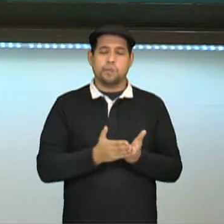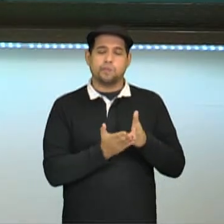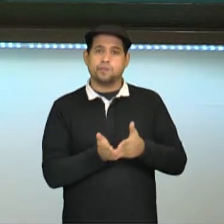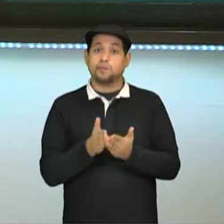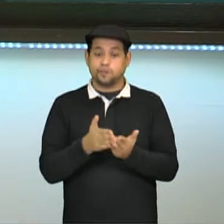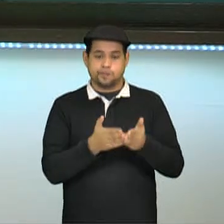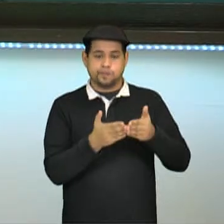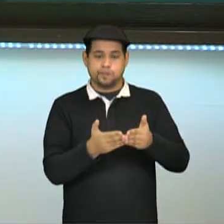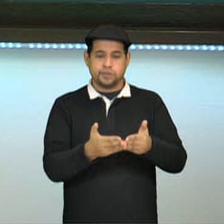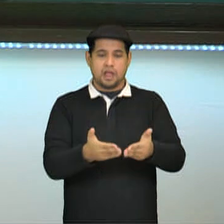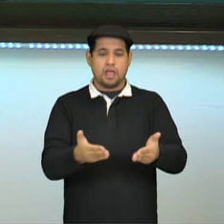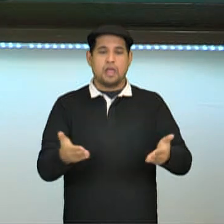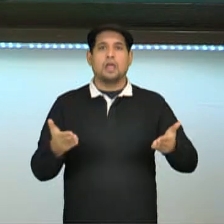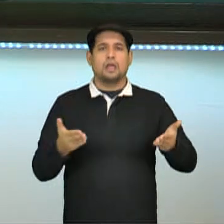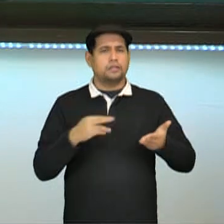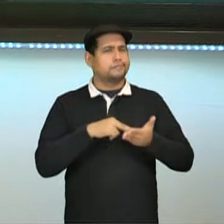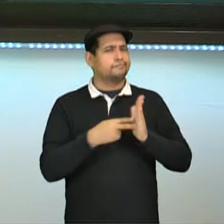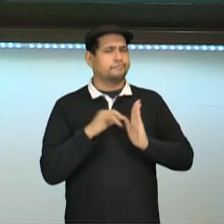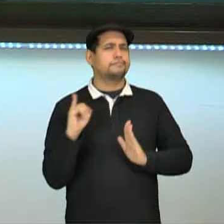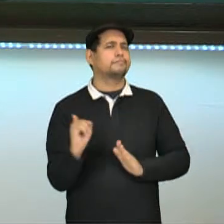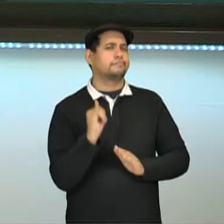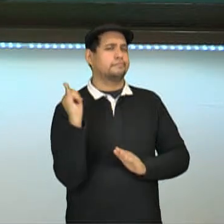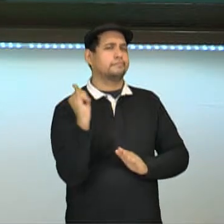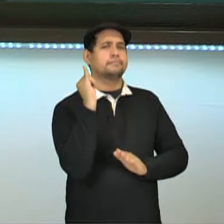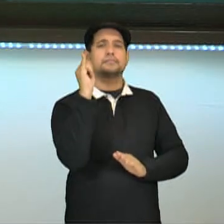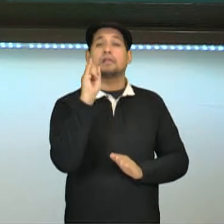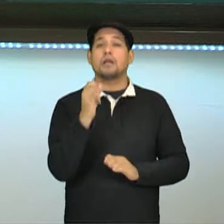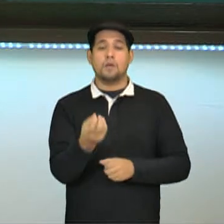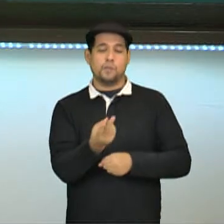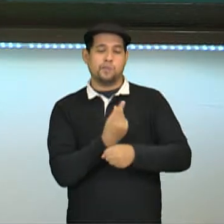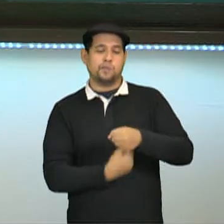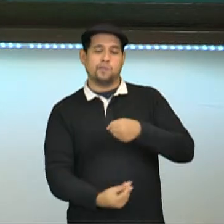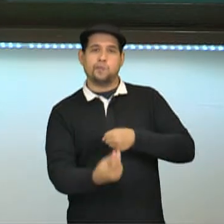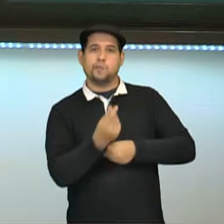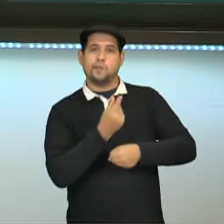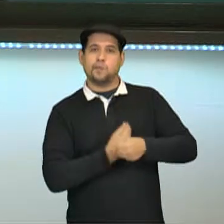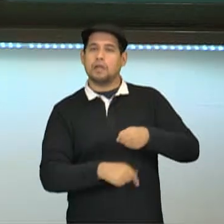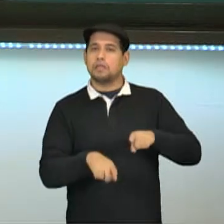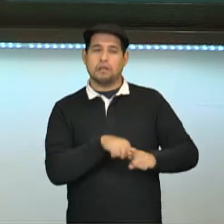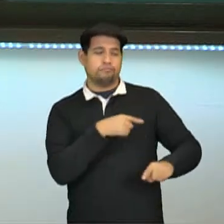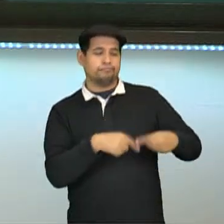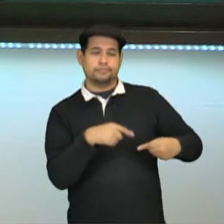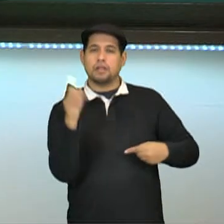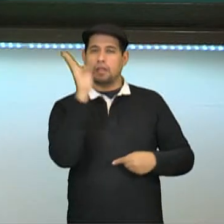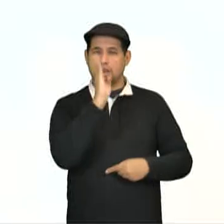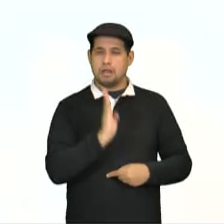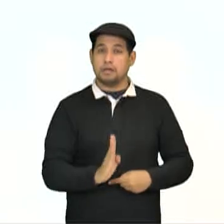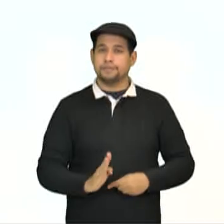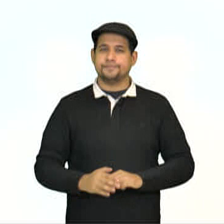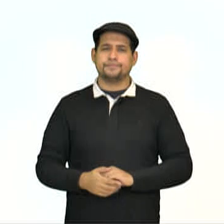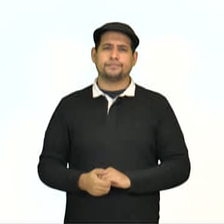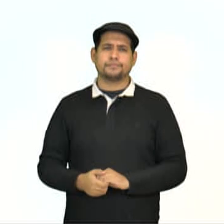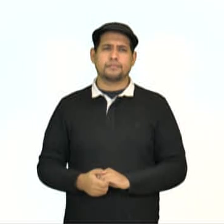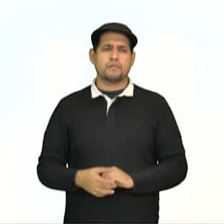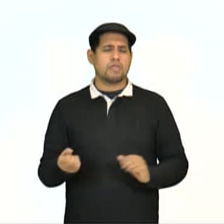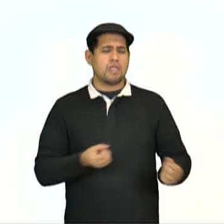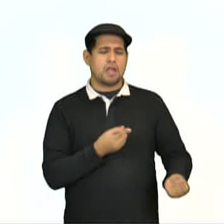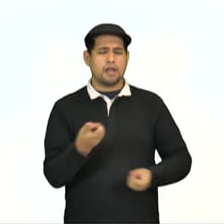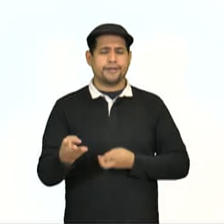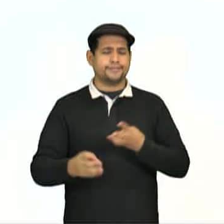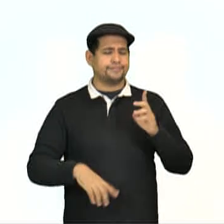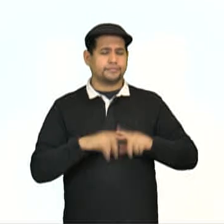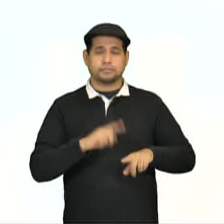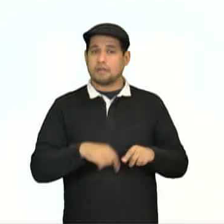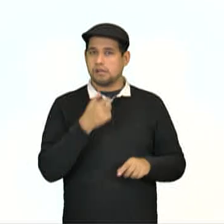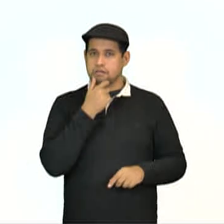vai ser muito significativo para a economia e a política brasileira. Inúmeros produtos ingleses